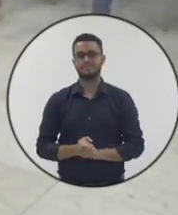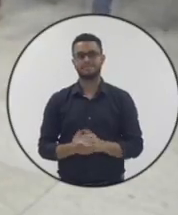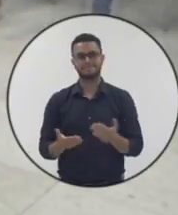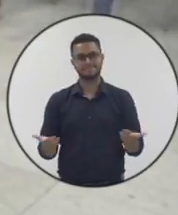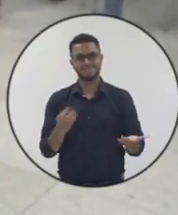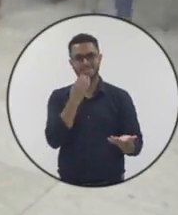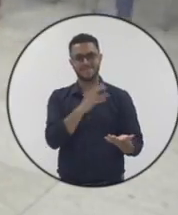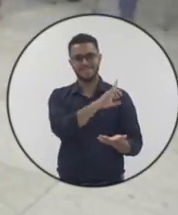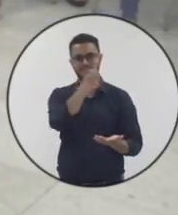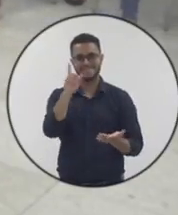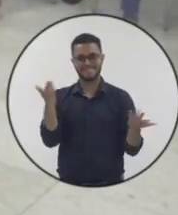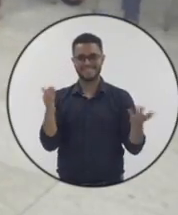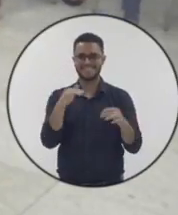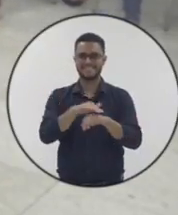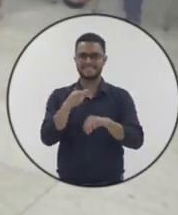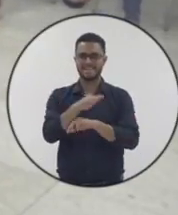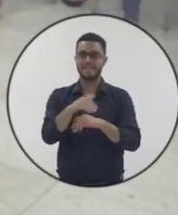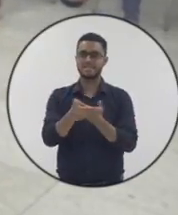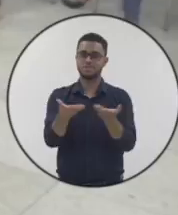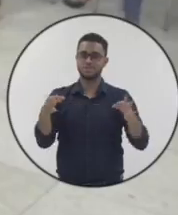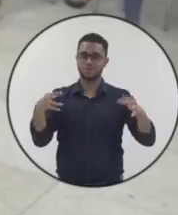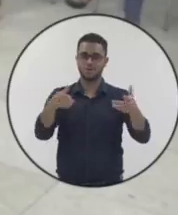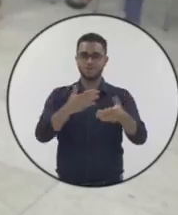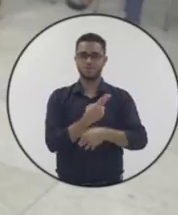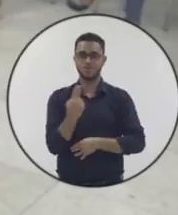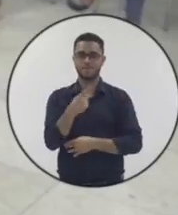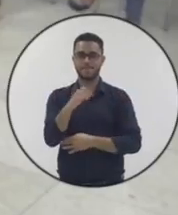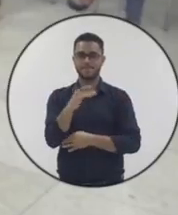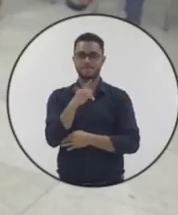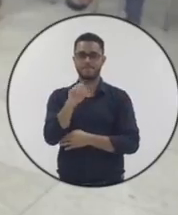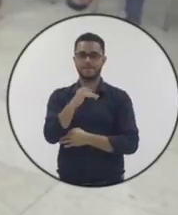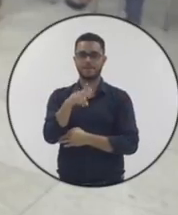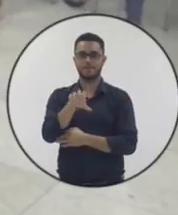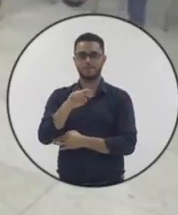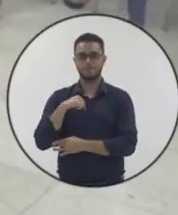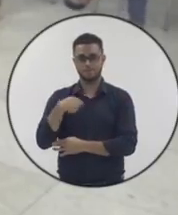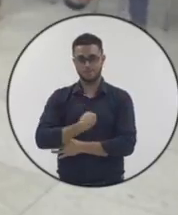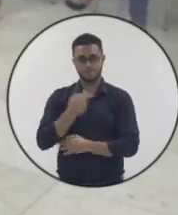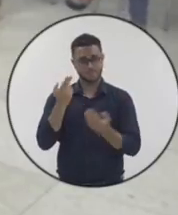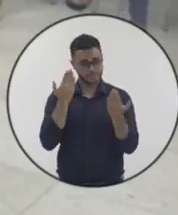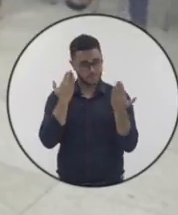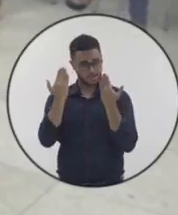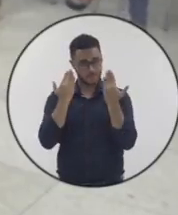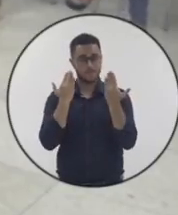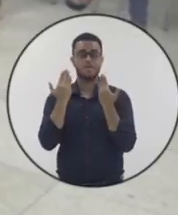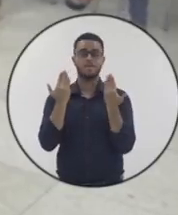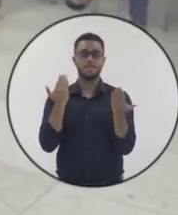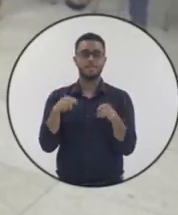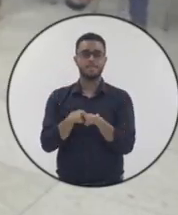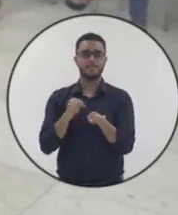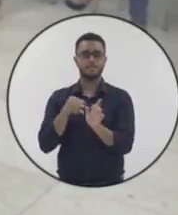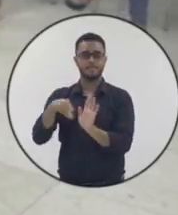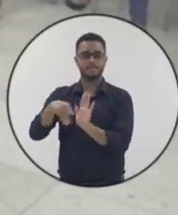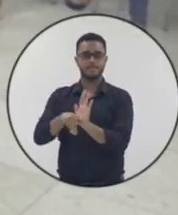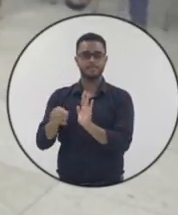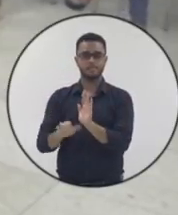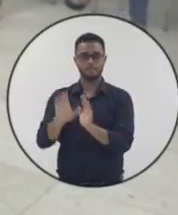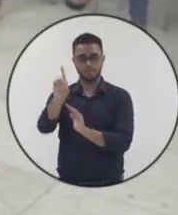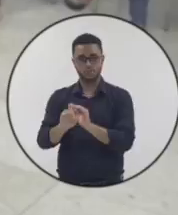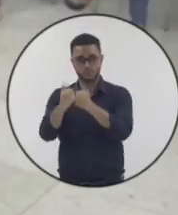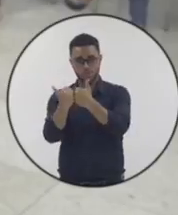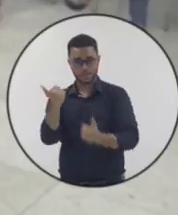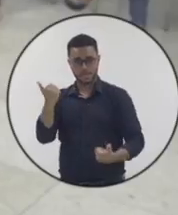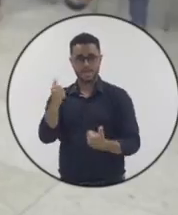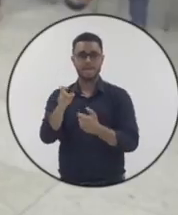Boa tarde a todas e todos. Meu nome é Pedro Paulo Bicalho, eu sou psicólogo, sou membro da diretoria executiva do